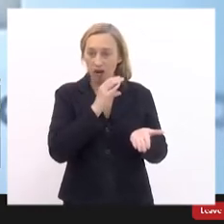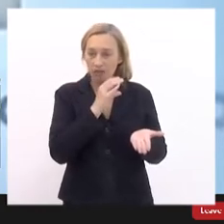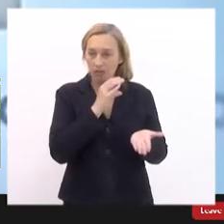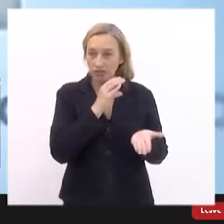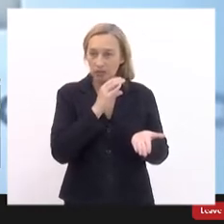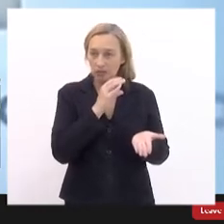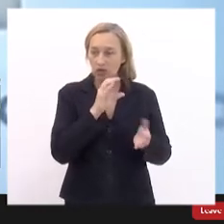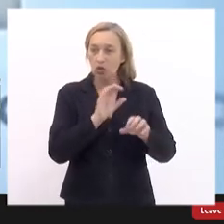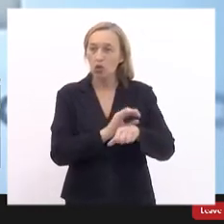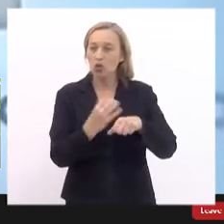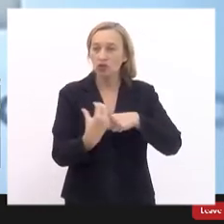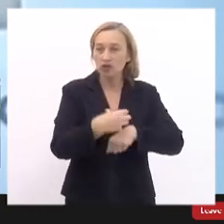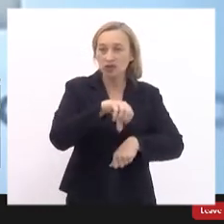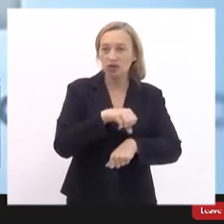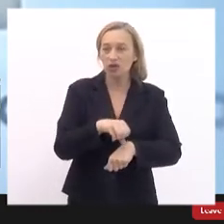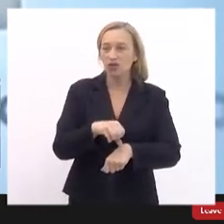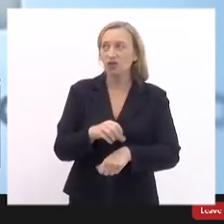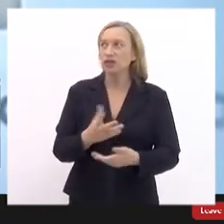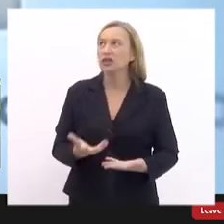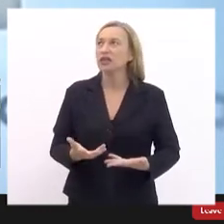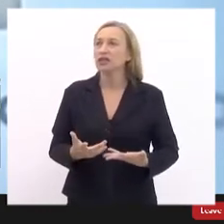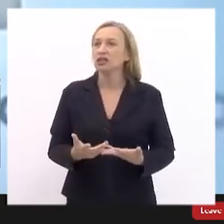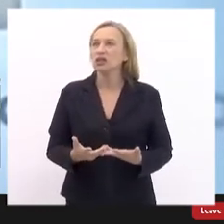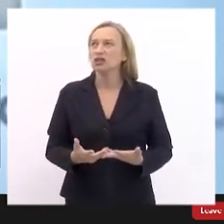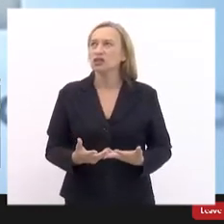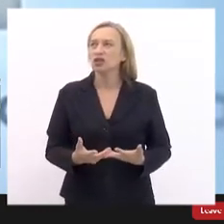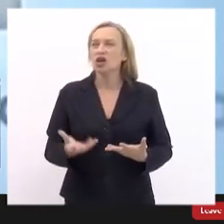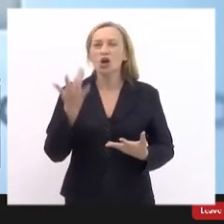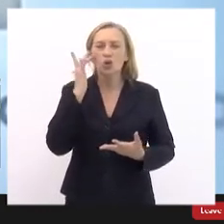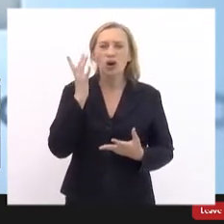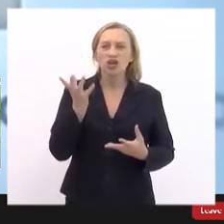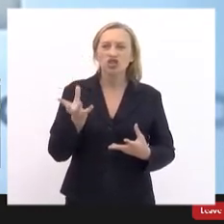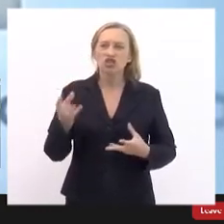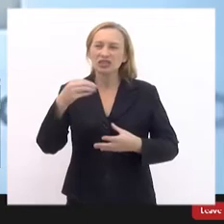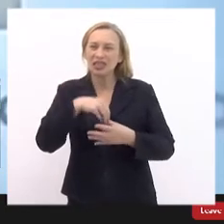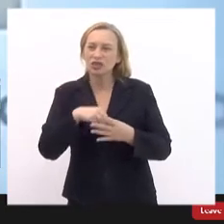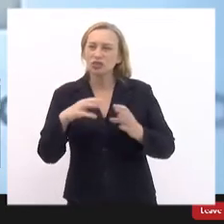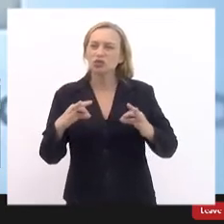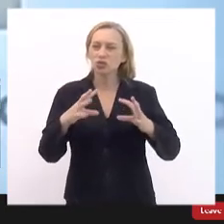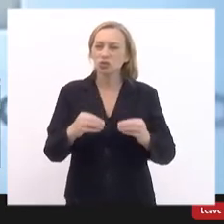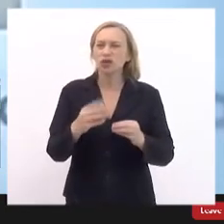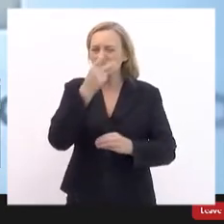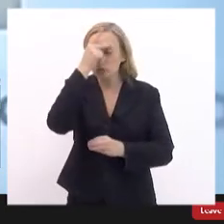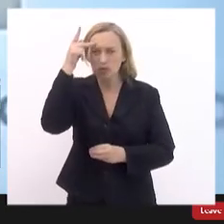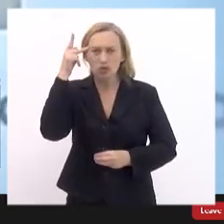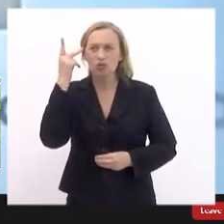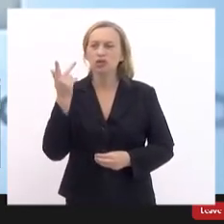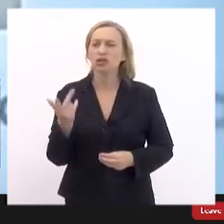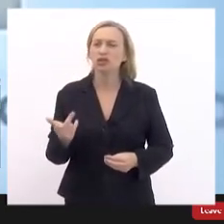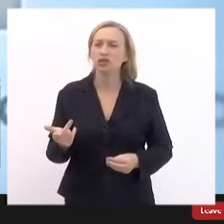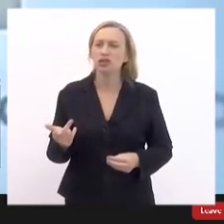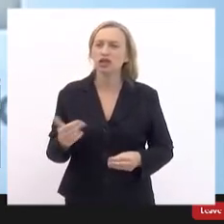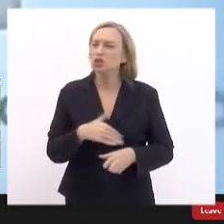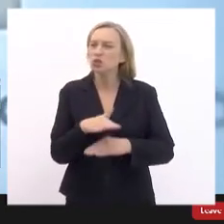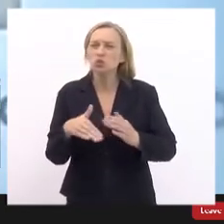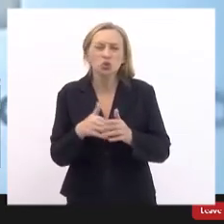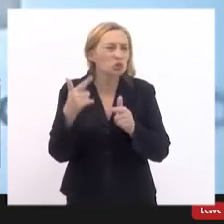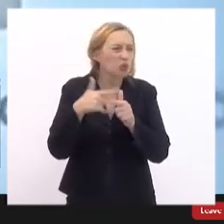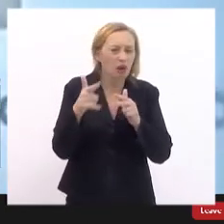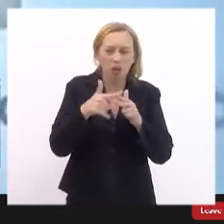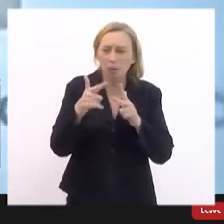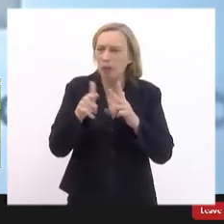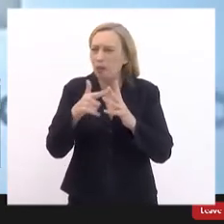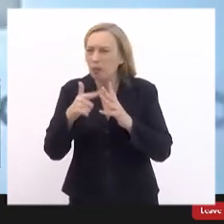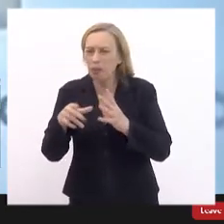nos frustrou muito, muito. Eu acho que é uma máxima dentro do coletivo que as pessoas, com toda a problemática, foram